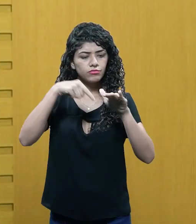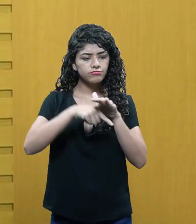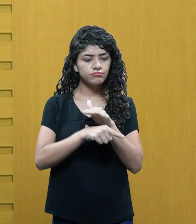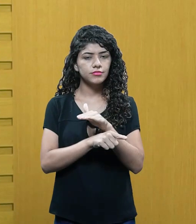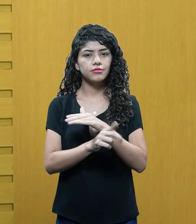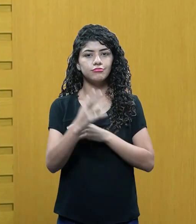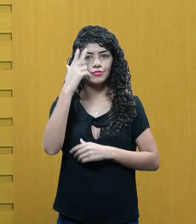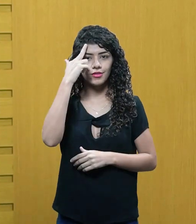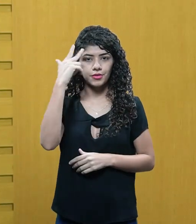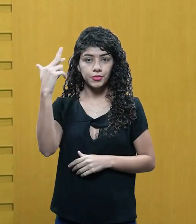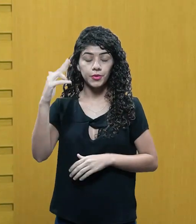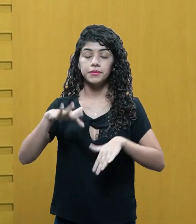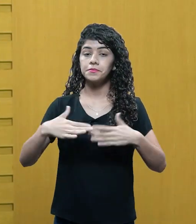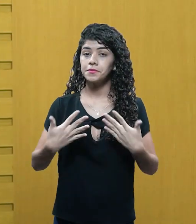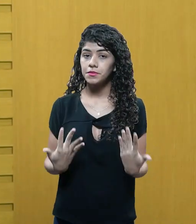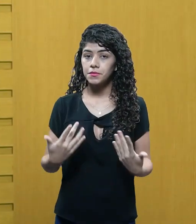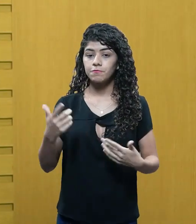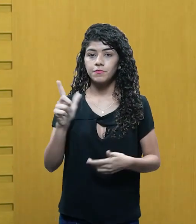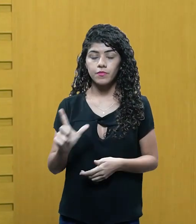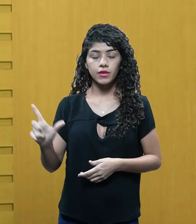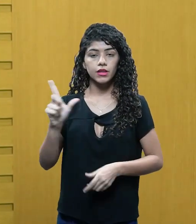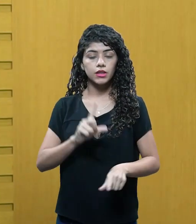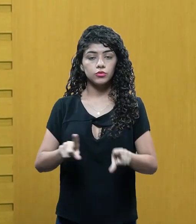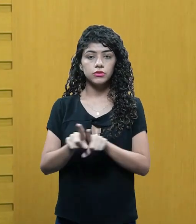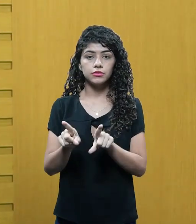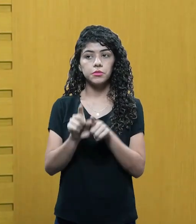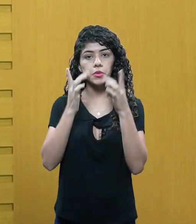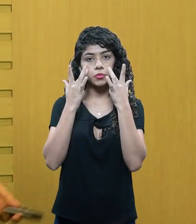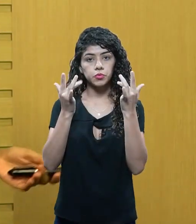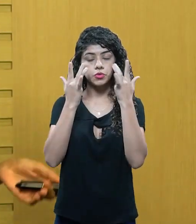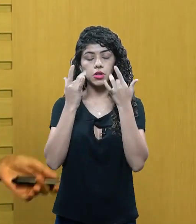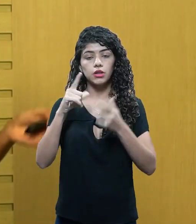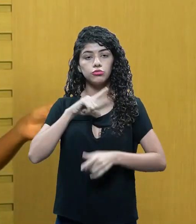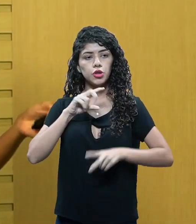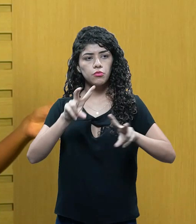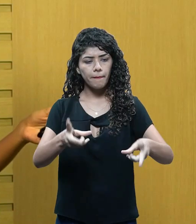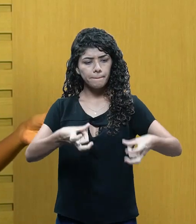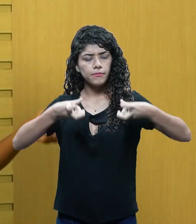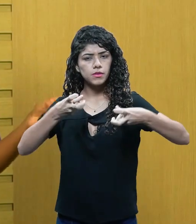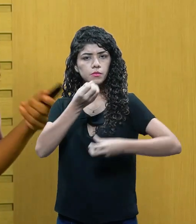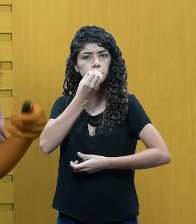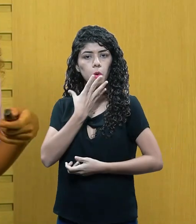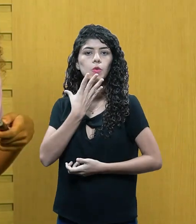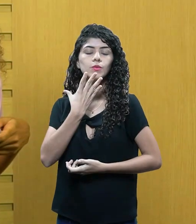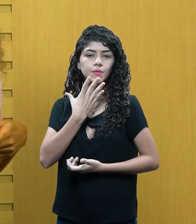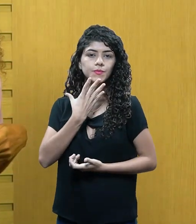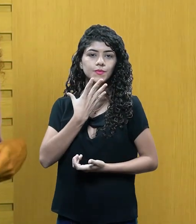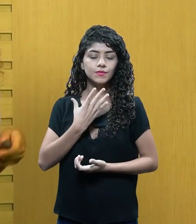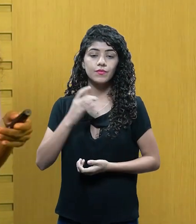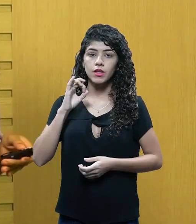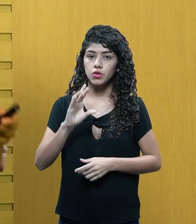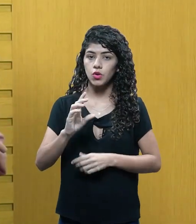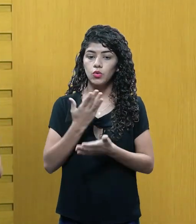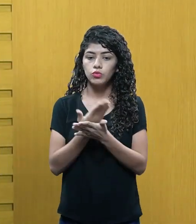aprofundar uma parte da história. Então, a literatura e o teatro também dão percepções muito boas